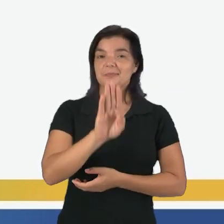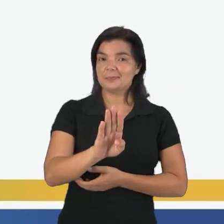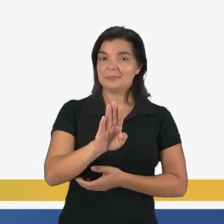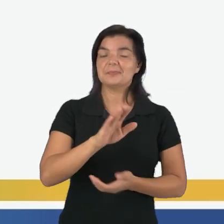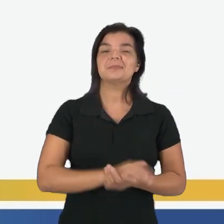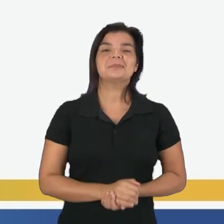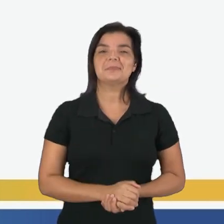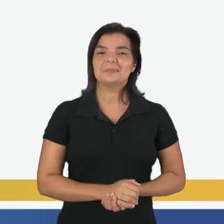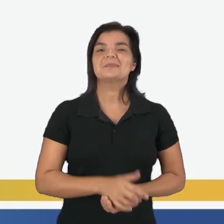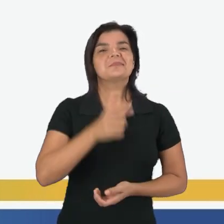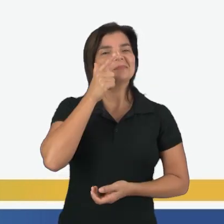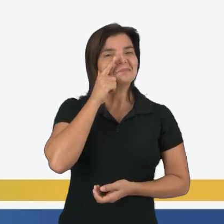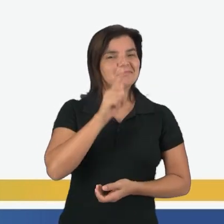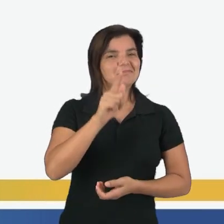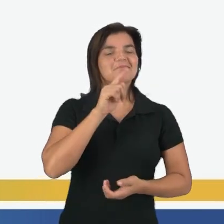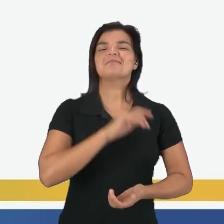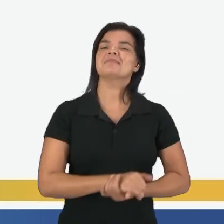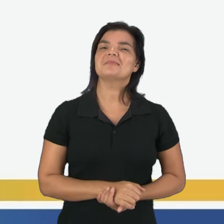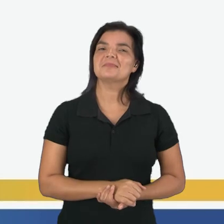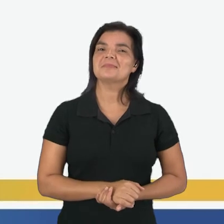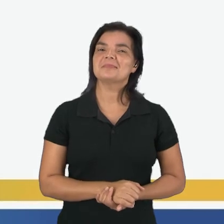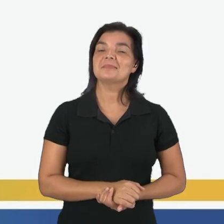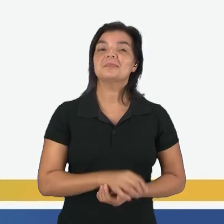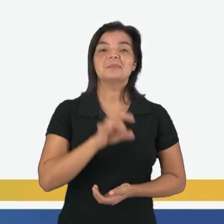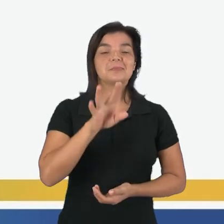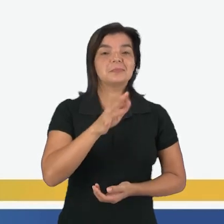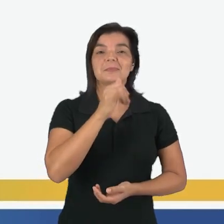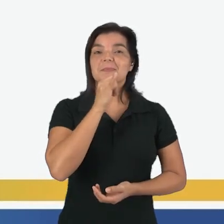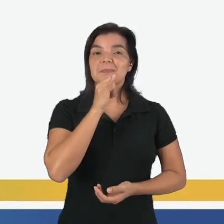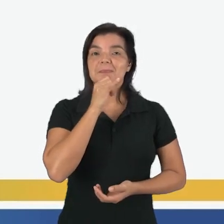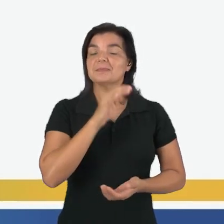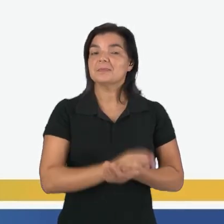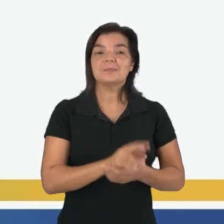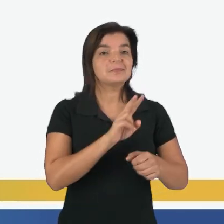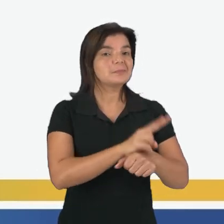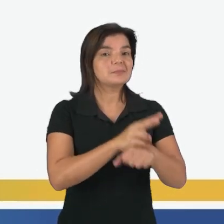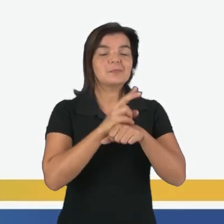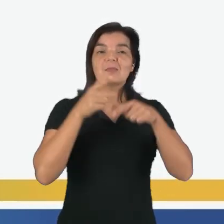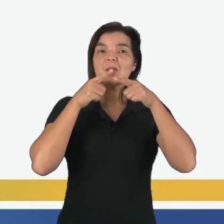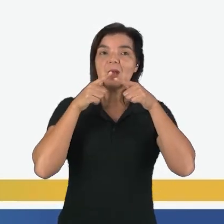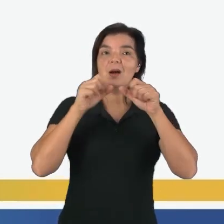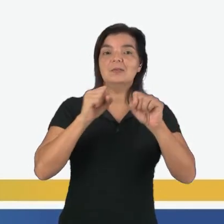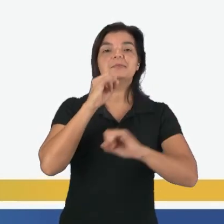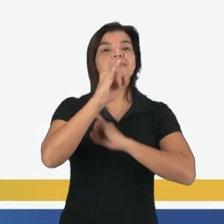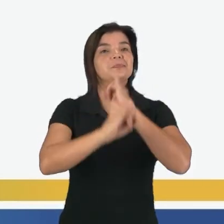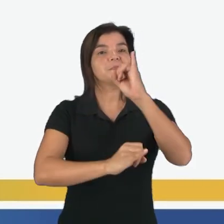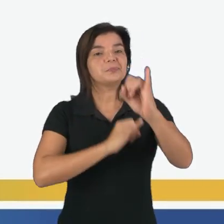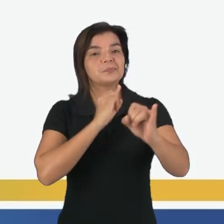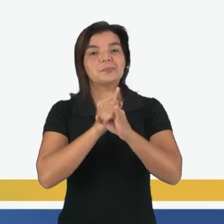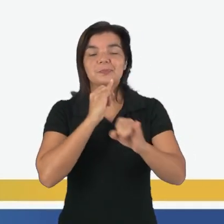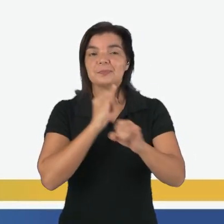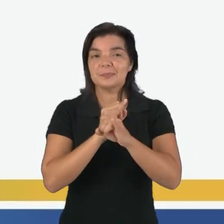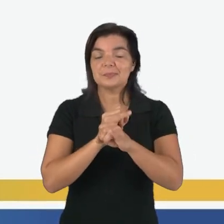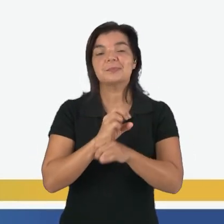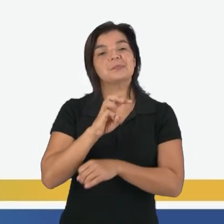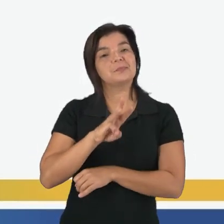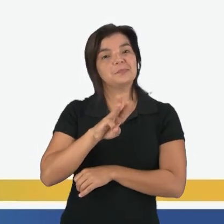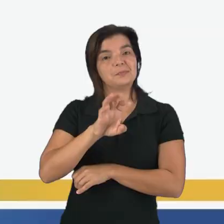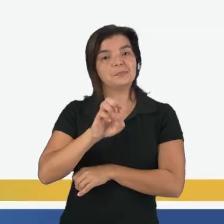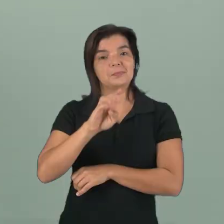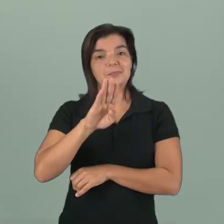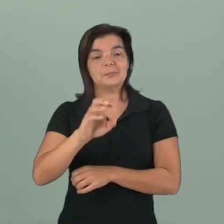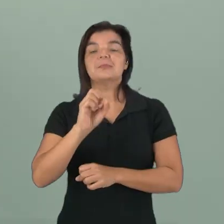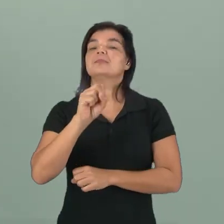letra B, acertou. Essa aí eu só tenho um exemplo de estrangeirismo. Então tem internet, website, Windows, Word